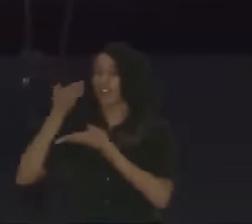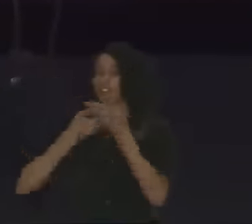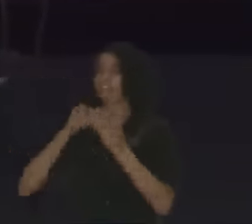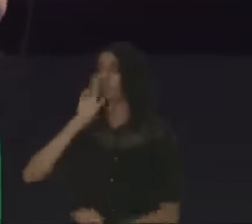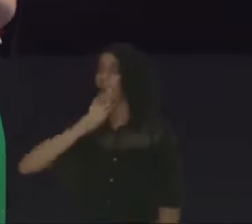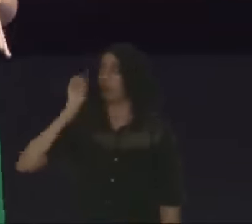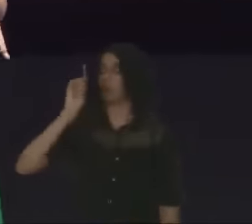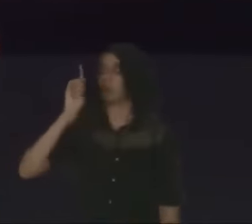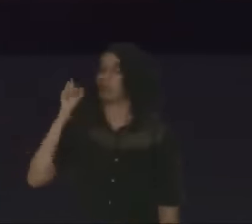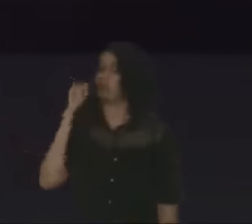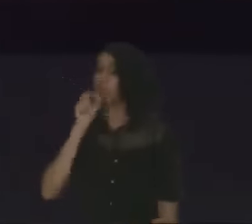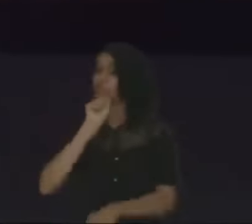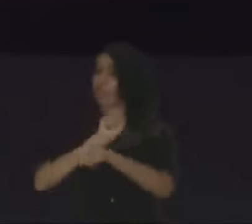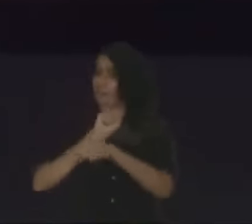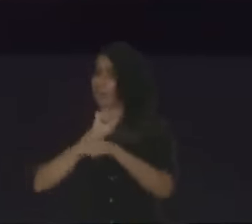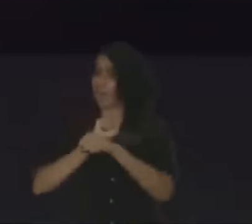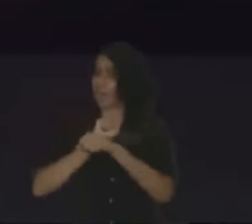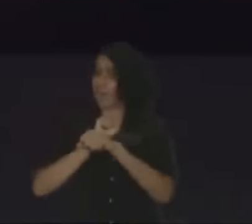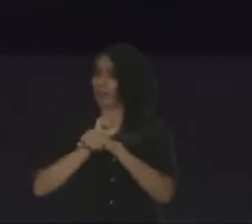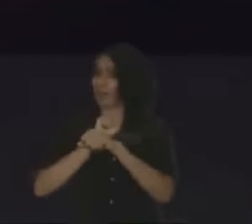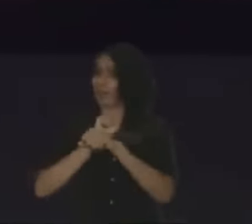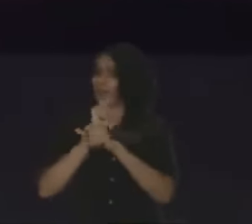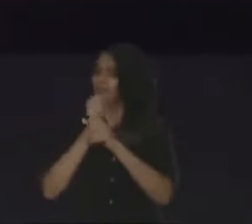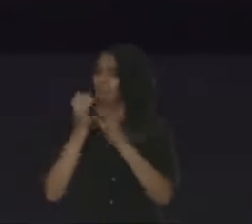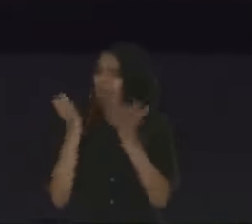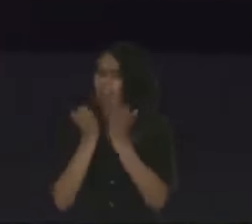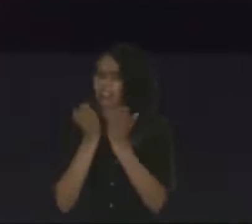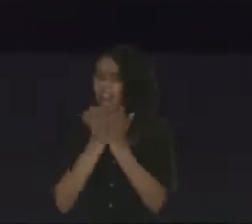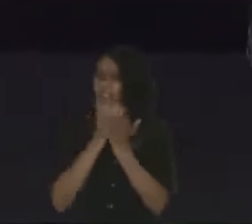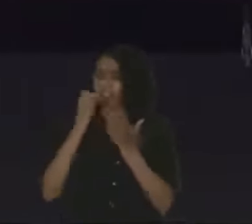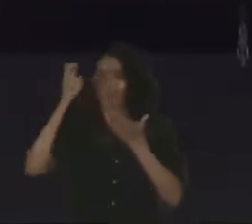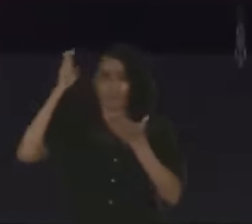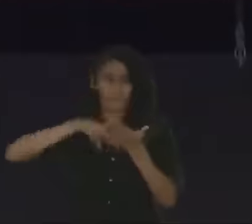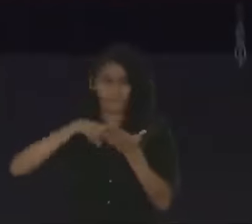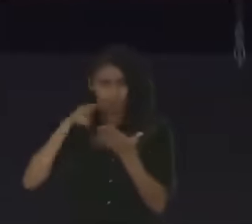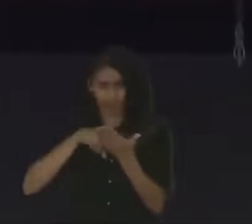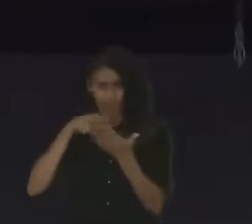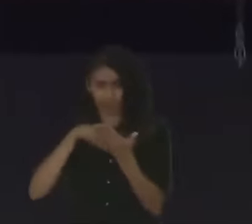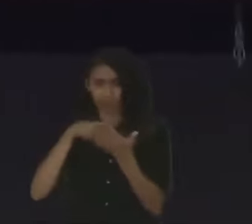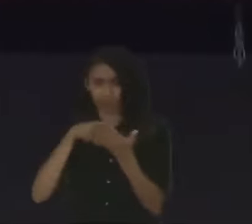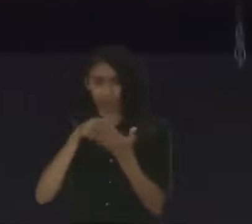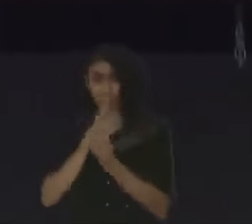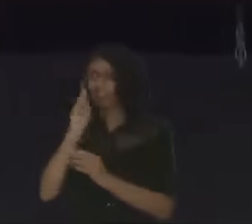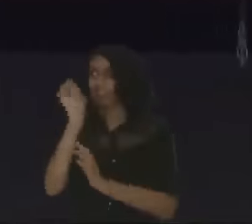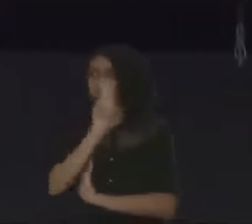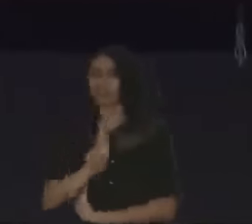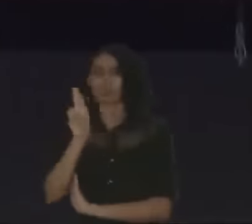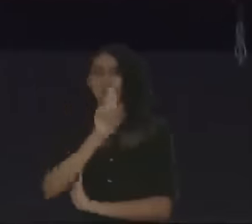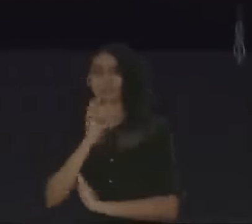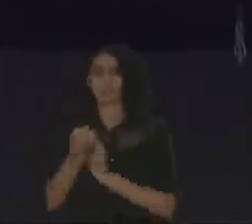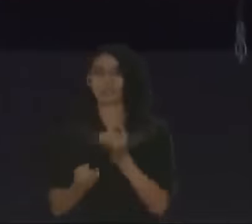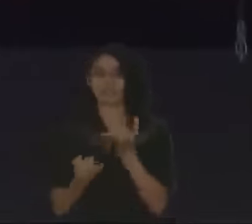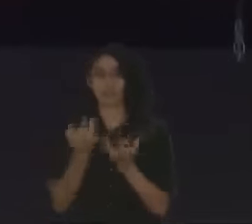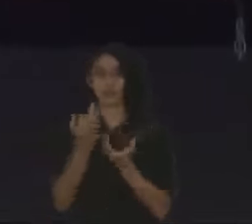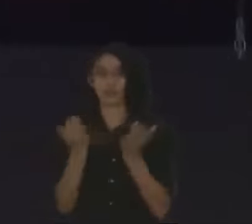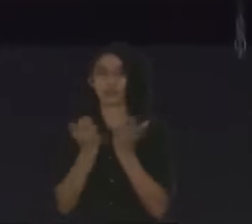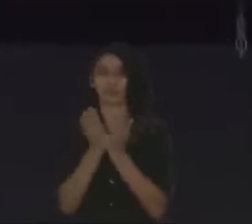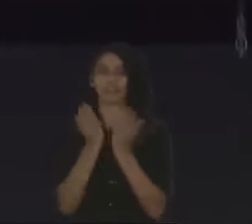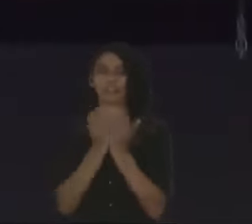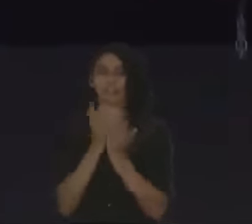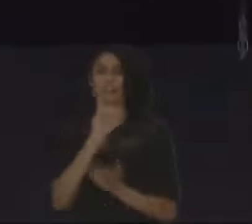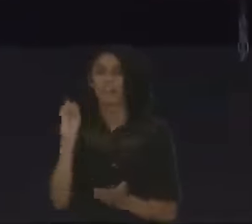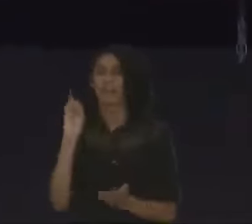quando você para um tempo quando você começa a ler a Bíblia Deus usa o fogo da palavra de Deus combinado com